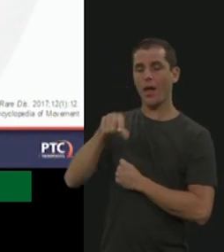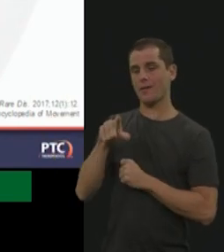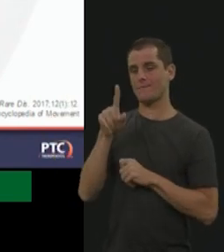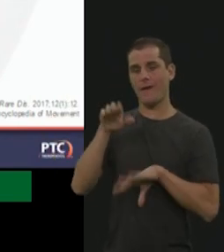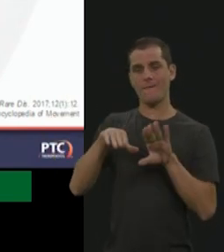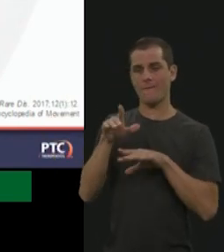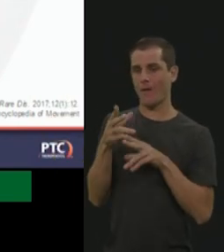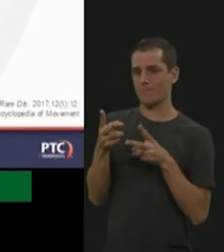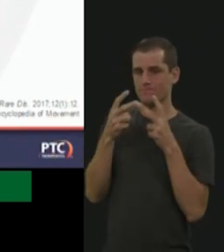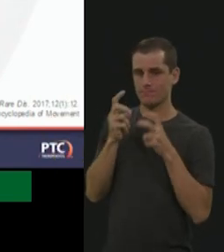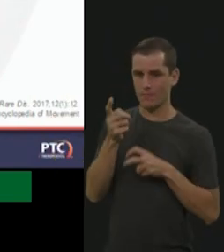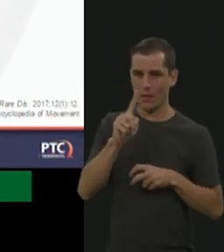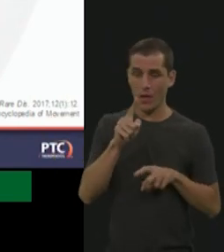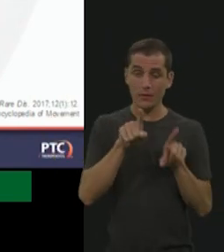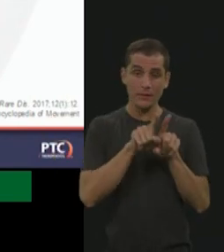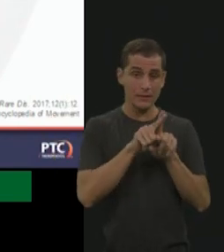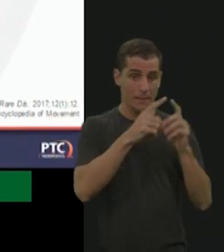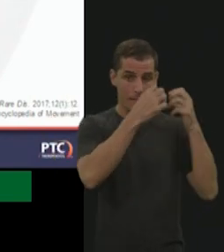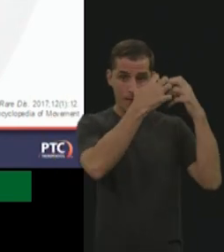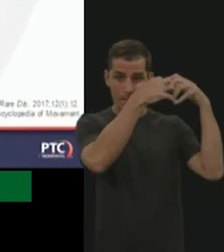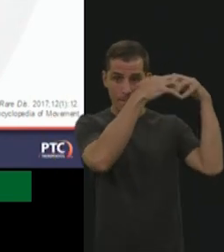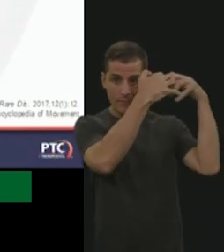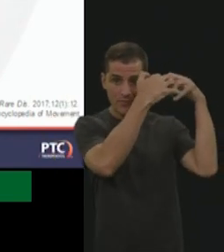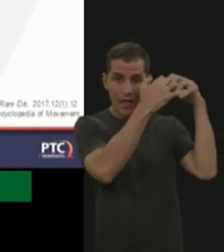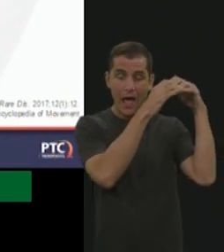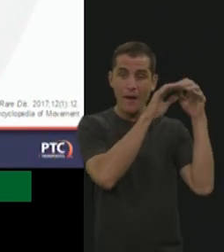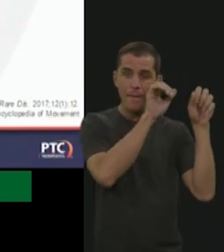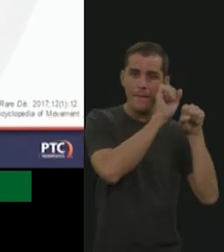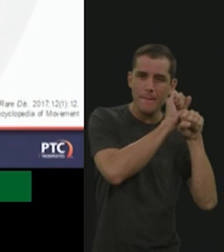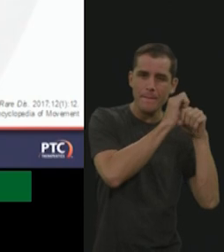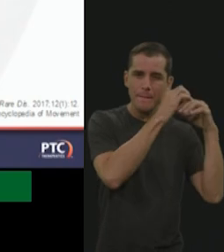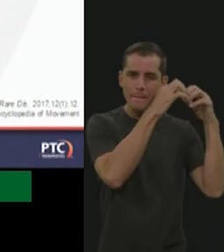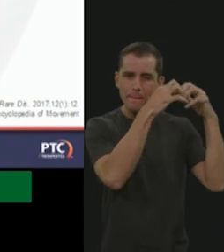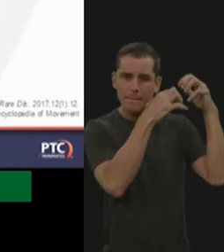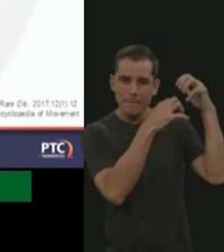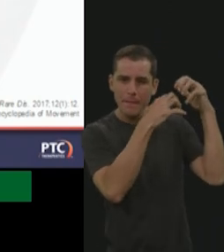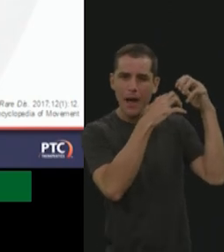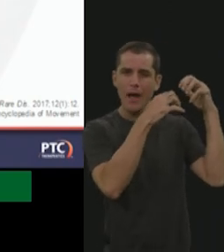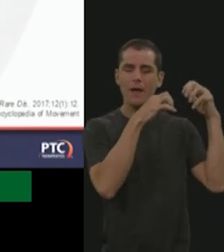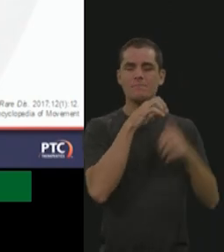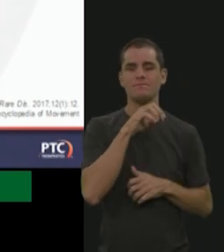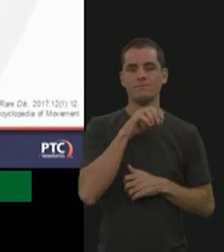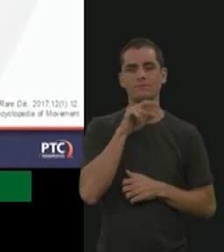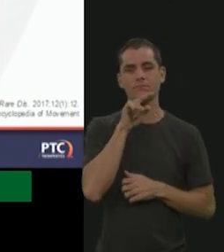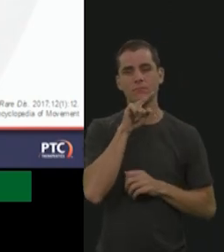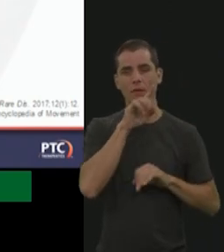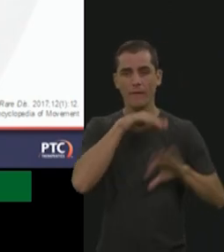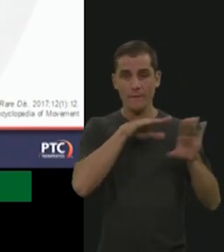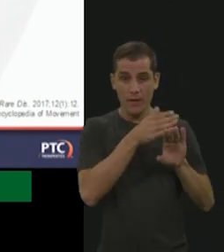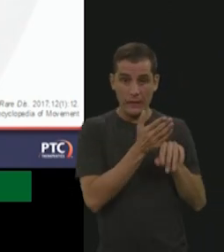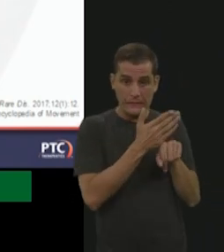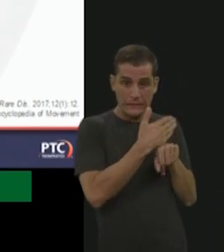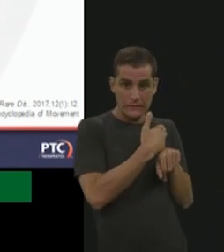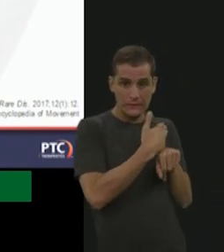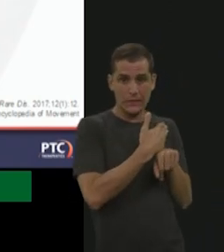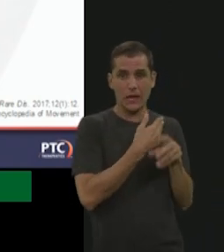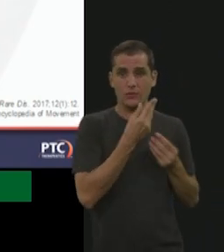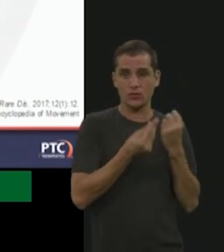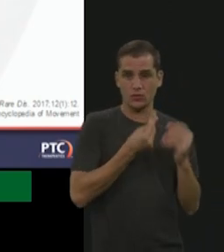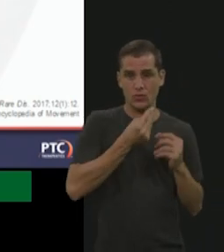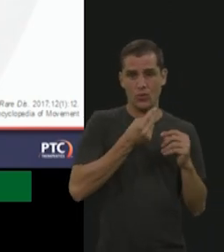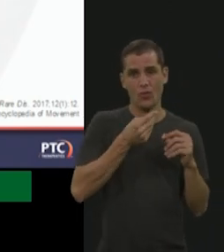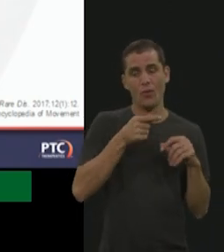a paralisia cerebral que não tem uma causa, né? Então, muitas vezes não tem uma história de prematuridade, de anóxia perinatal, é